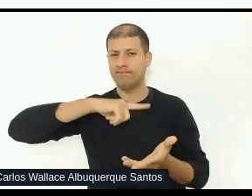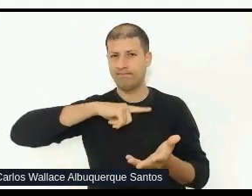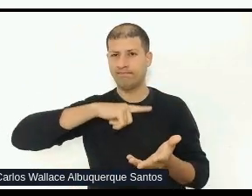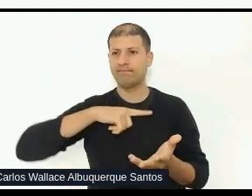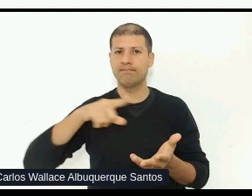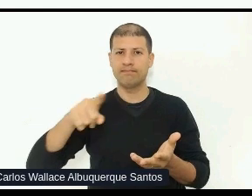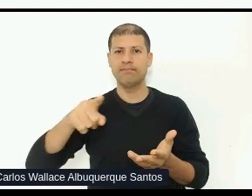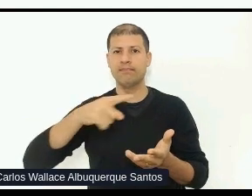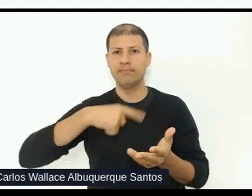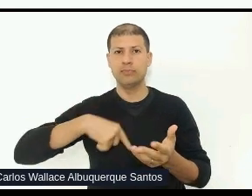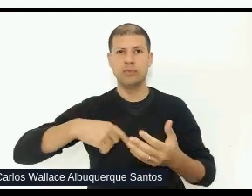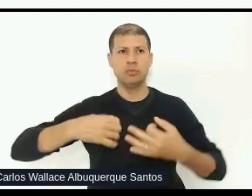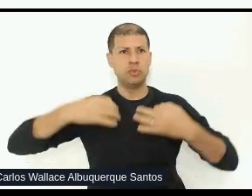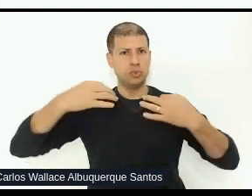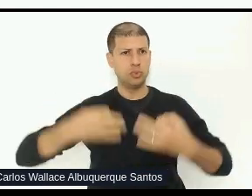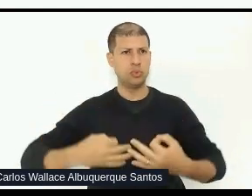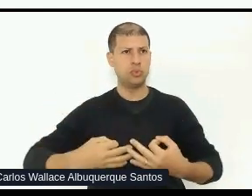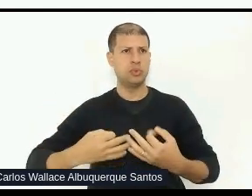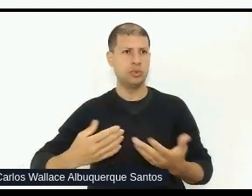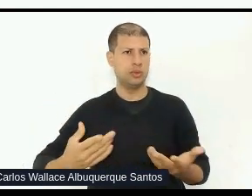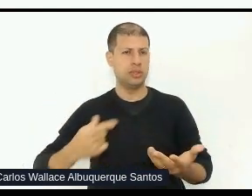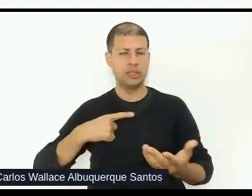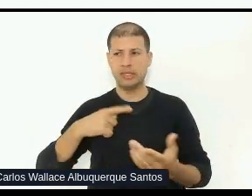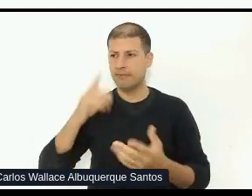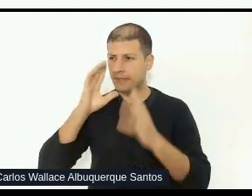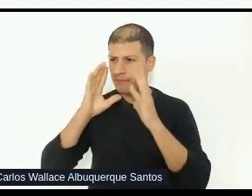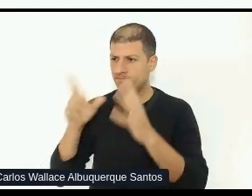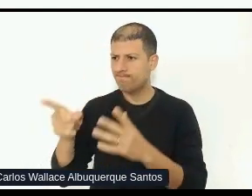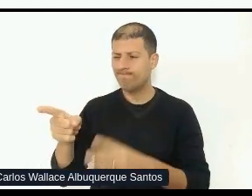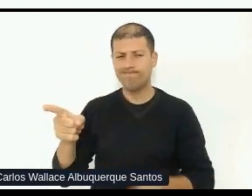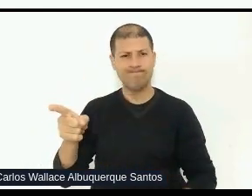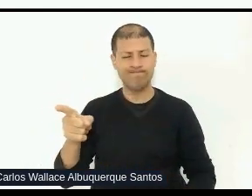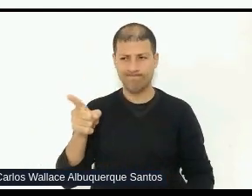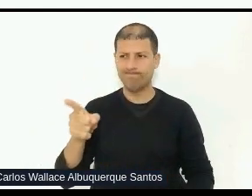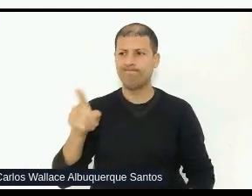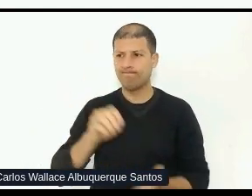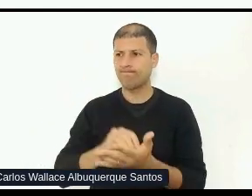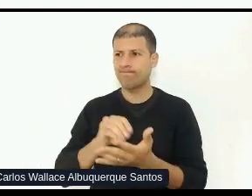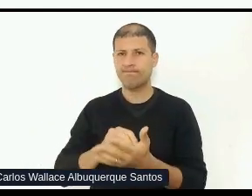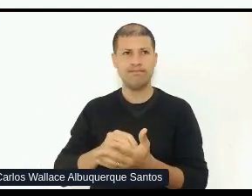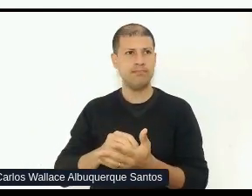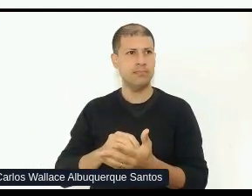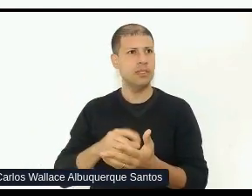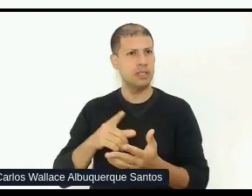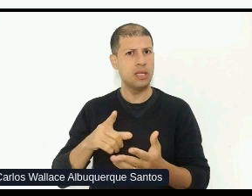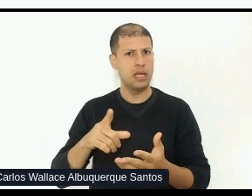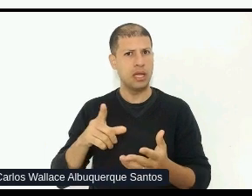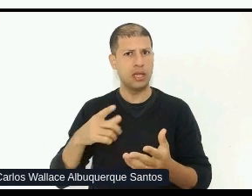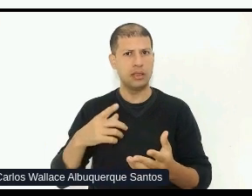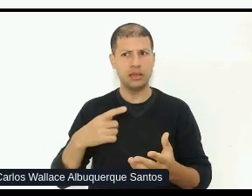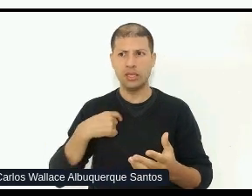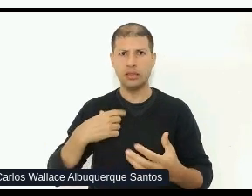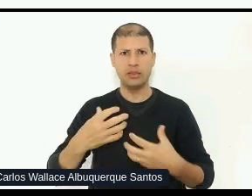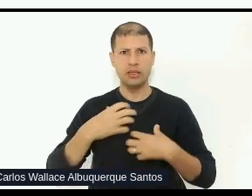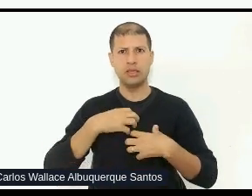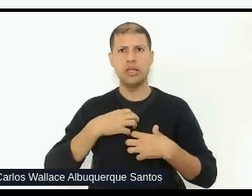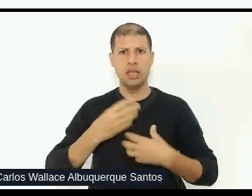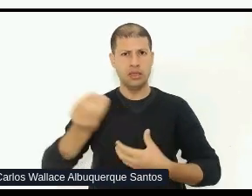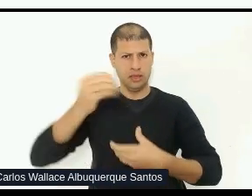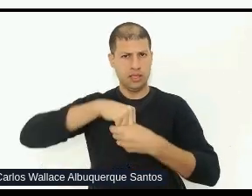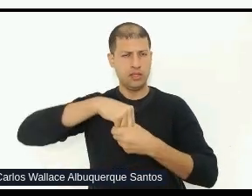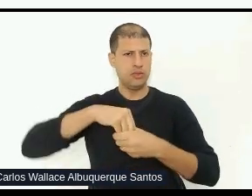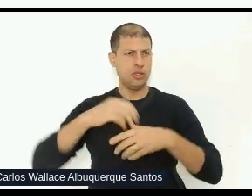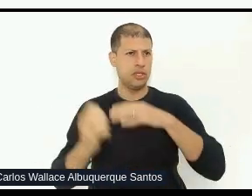nossas posturas como membro, ao acolher, ao reconhecer, elas vão ecoando mesmo dentro da nossa organização, dentro